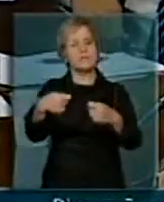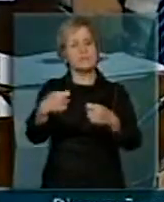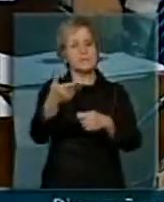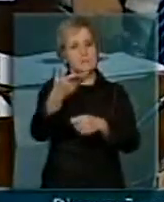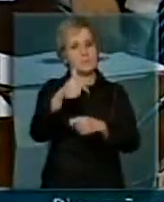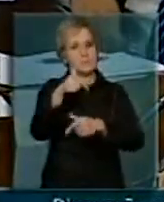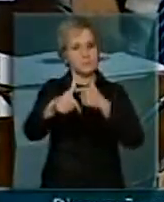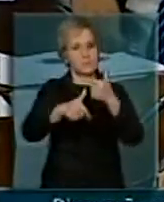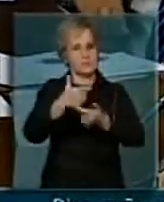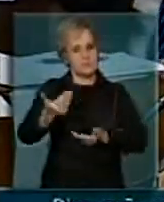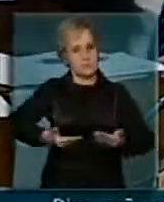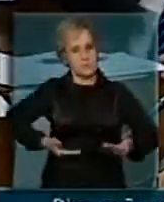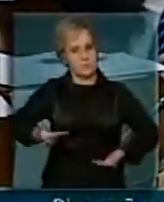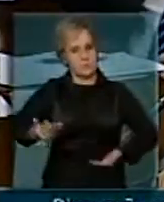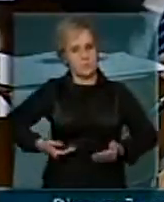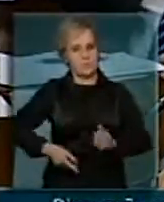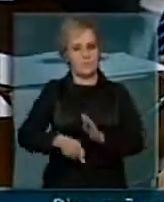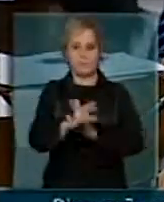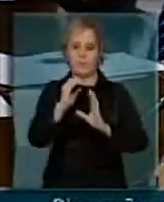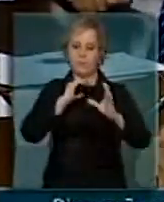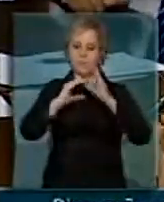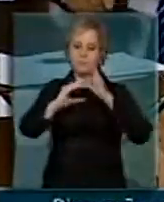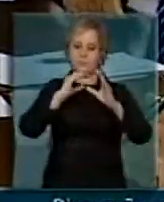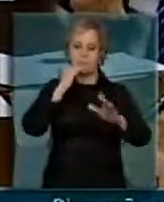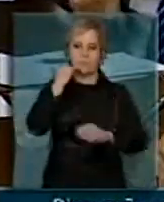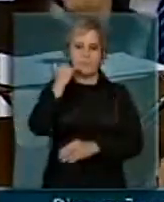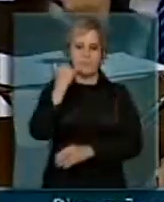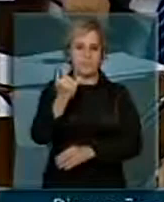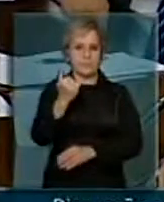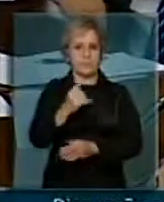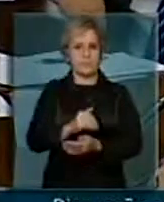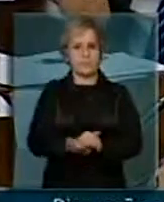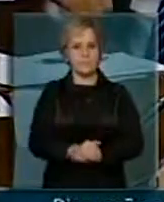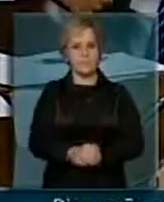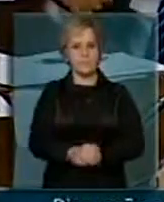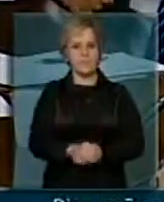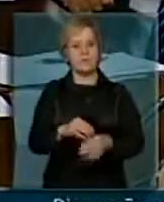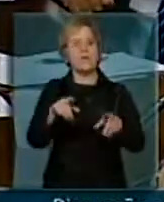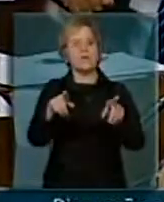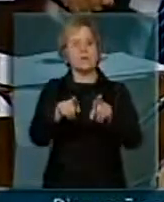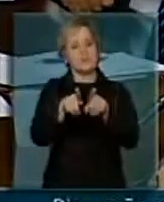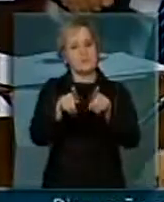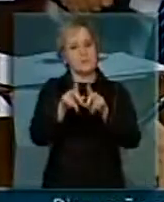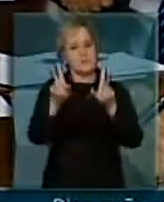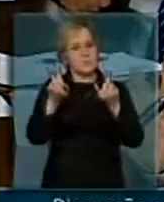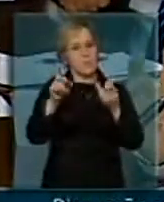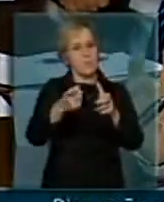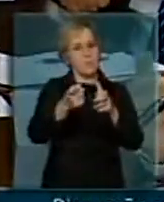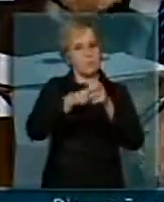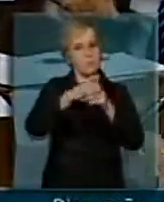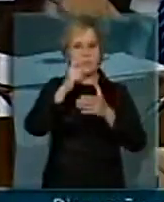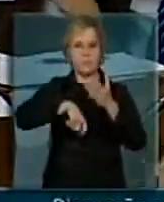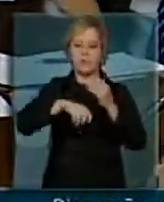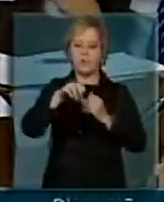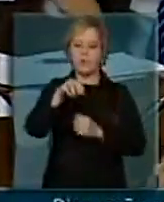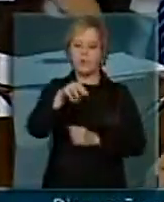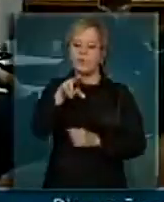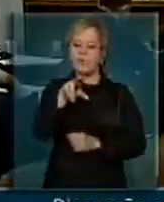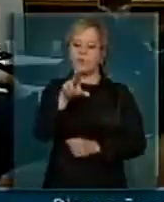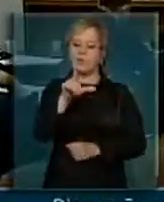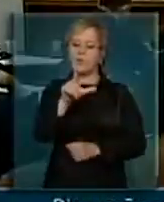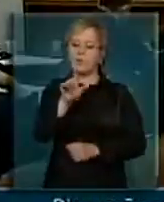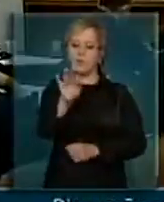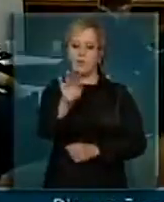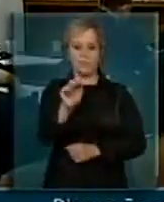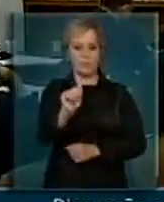desse serviço. Em relação à questão das multas, o Anatel e o